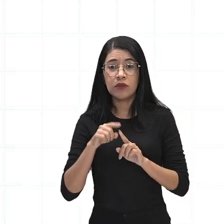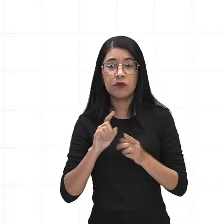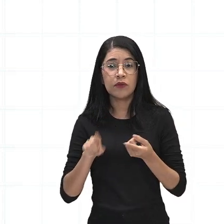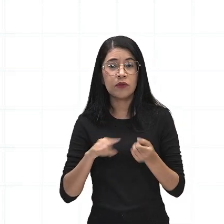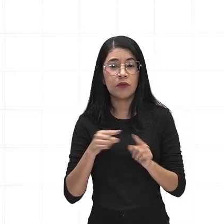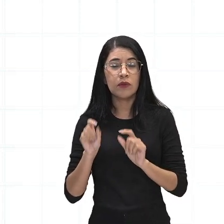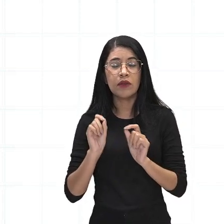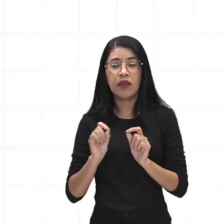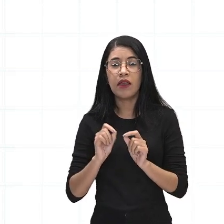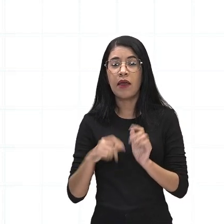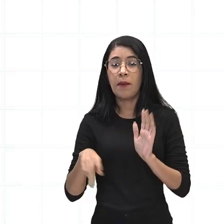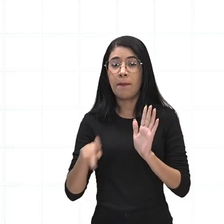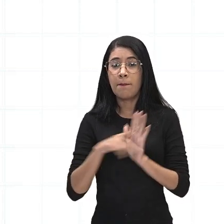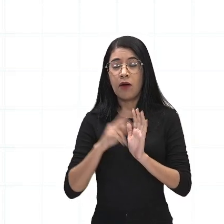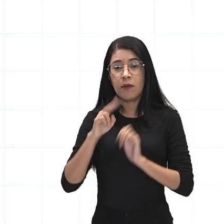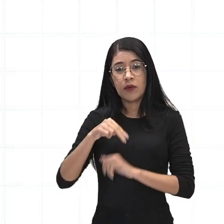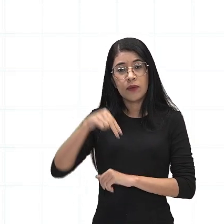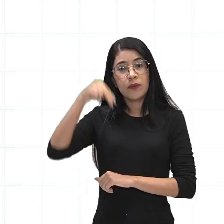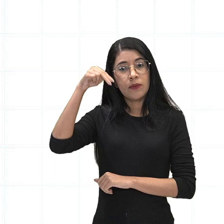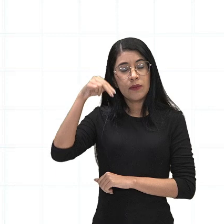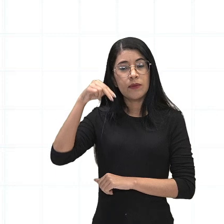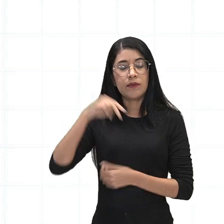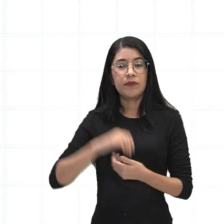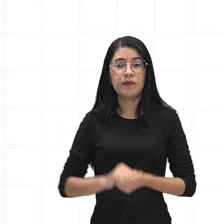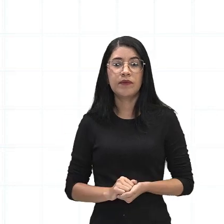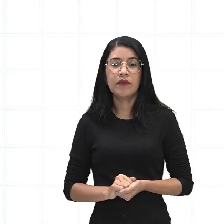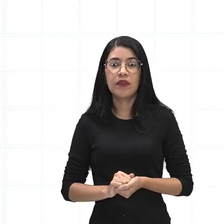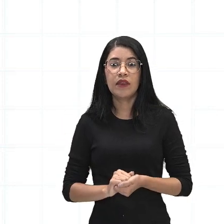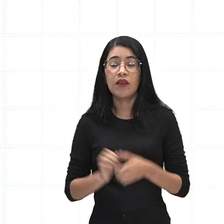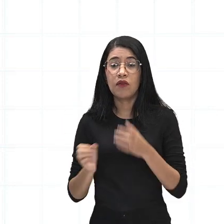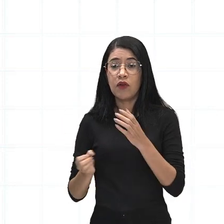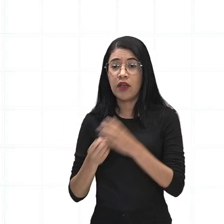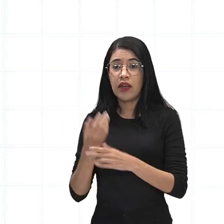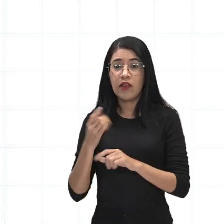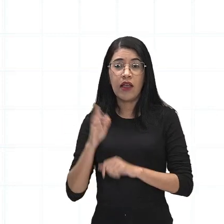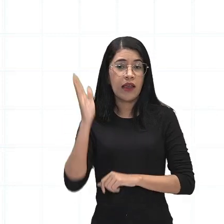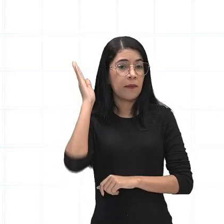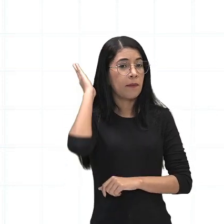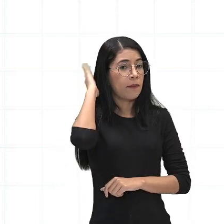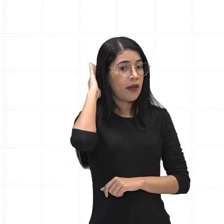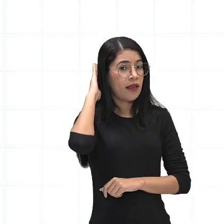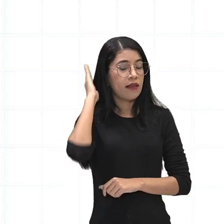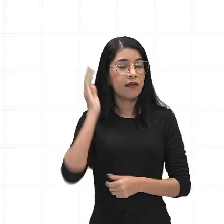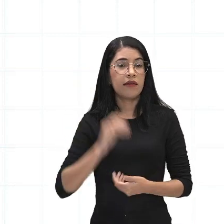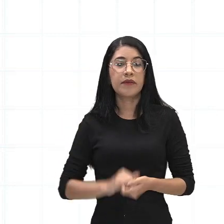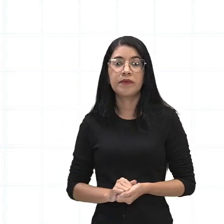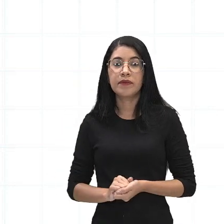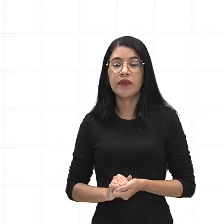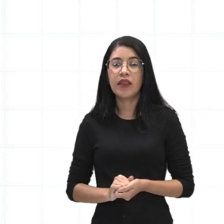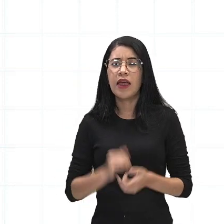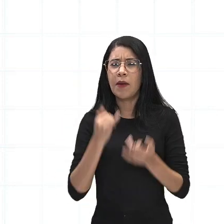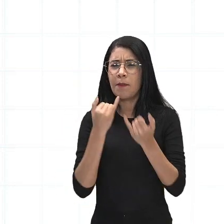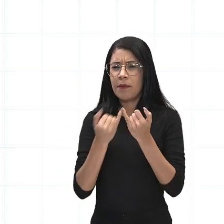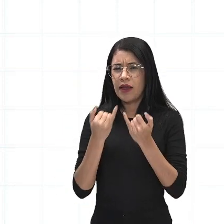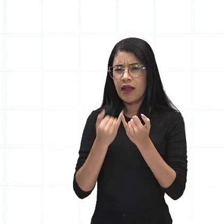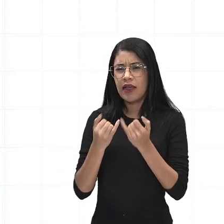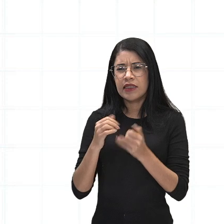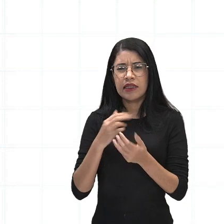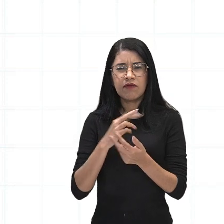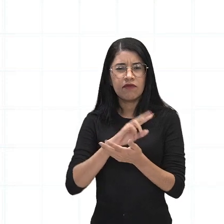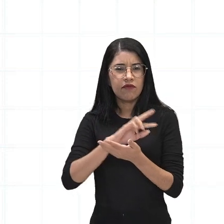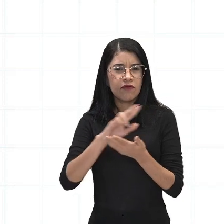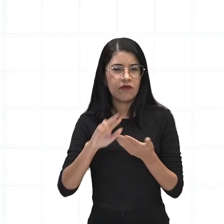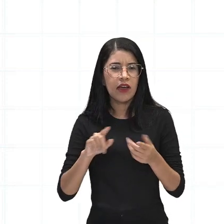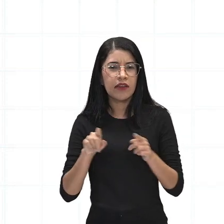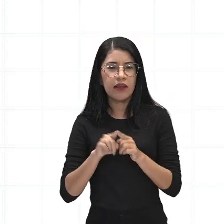das genuínas danças do norte do Brasil, com origens em Belém do Pará. Apesar das semelhanças, tanto que é conhecida